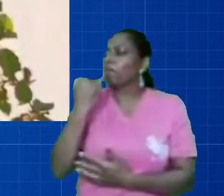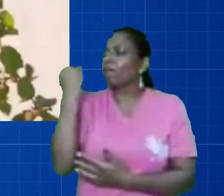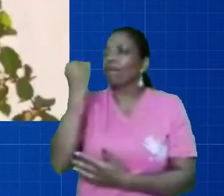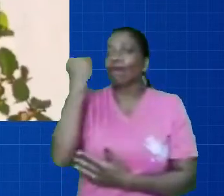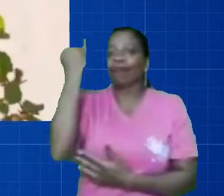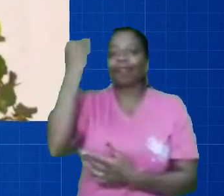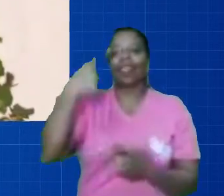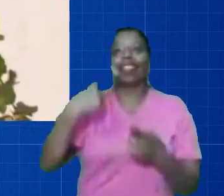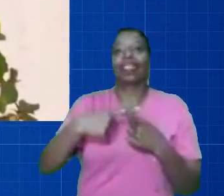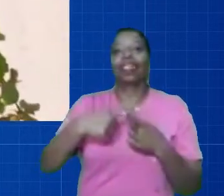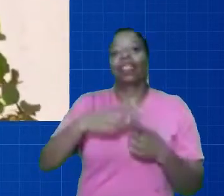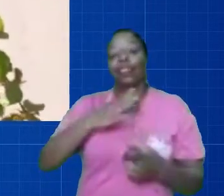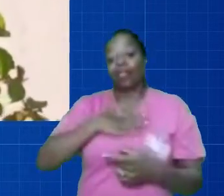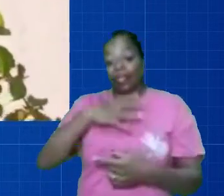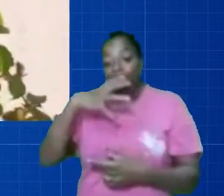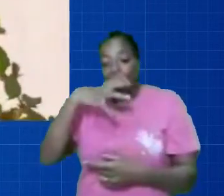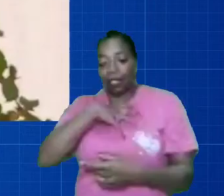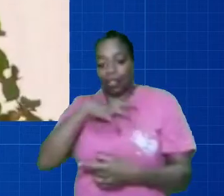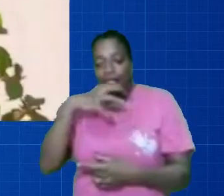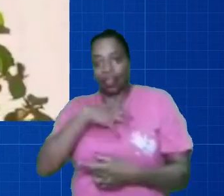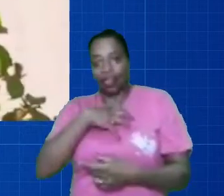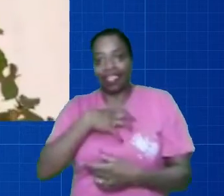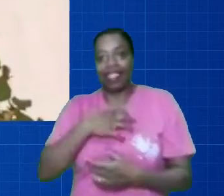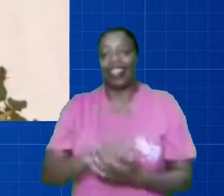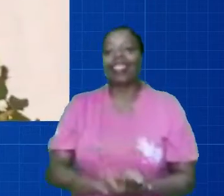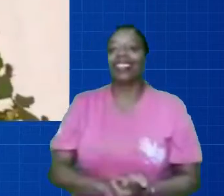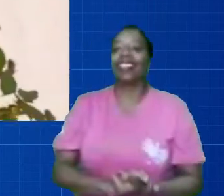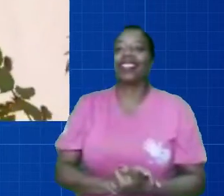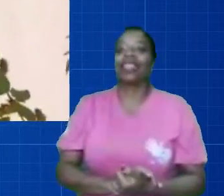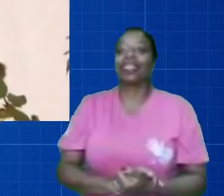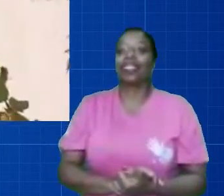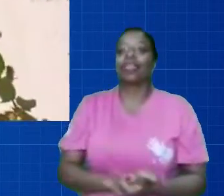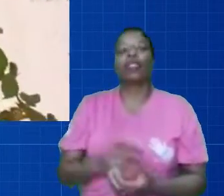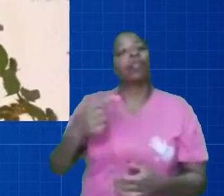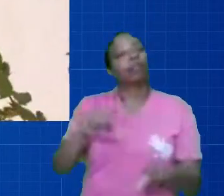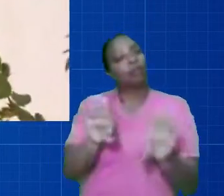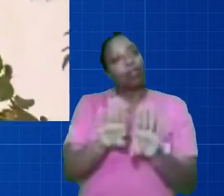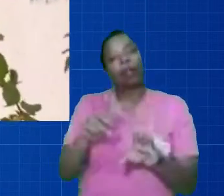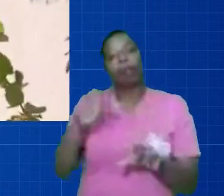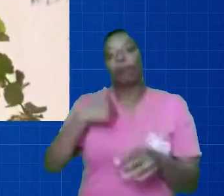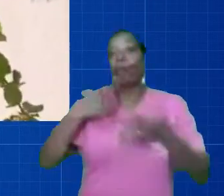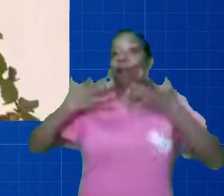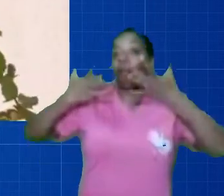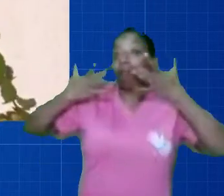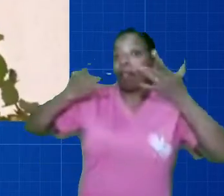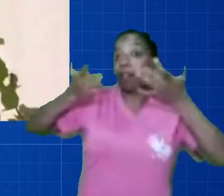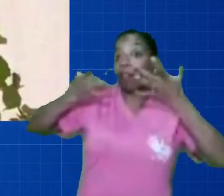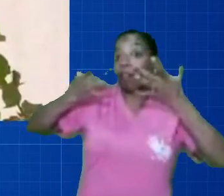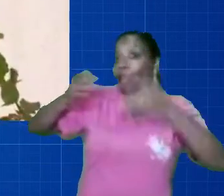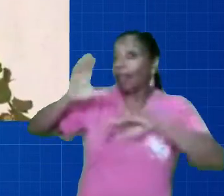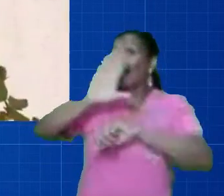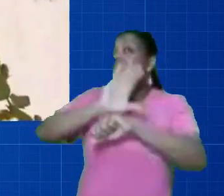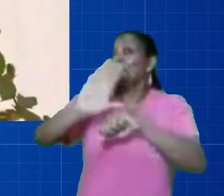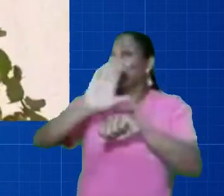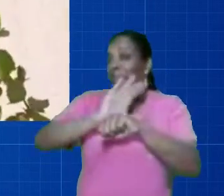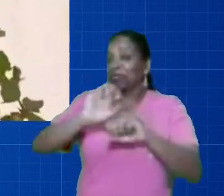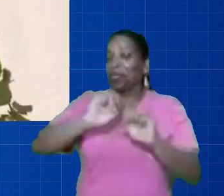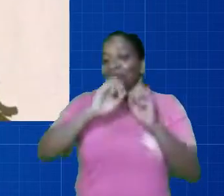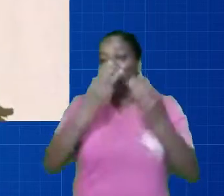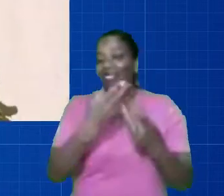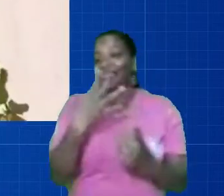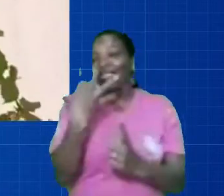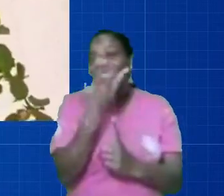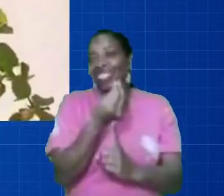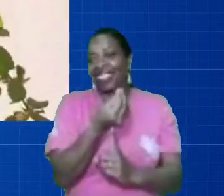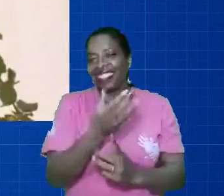Fiz também o curso de teatro na oficina e para mim foi muito significativo porque eu sou uma pessoa